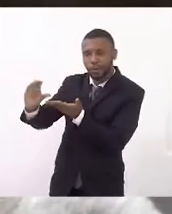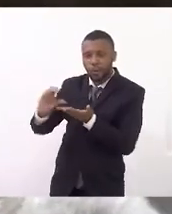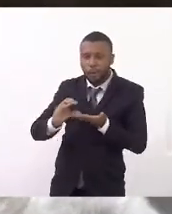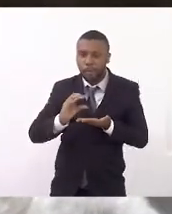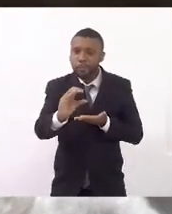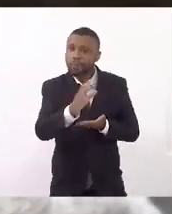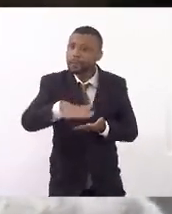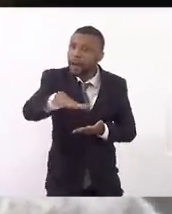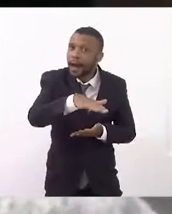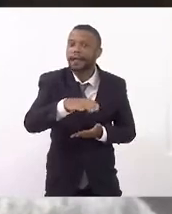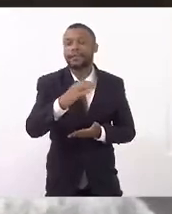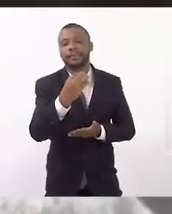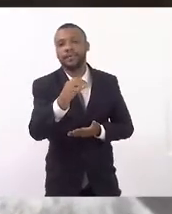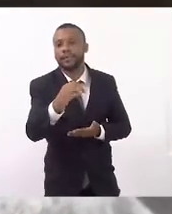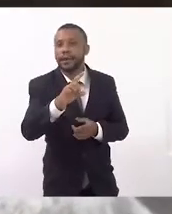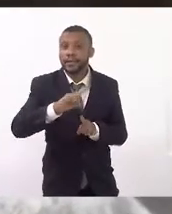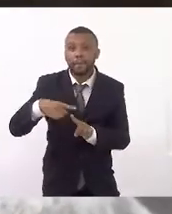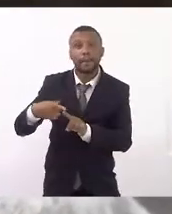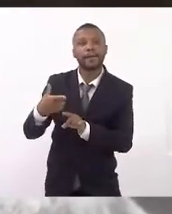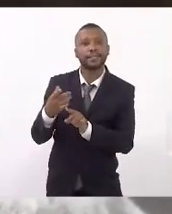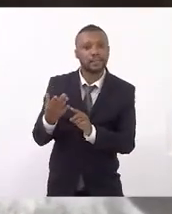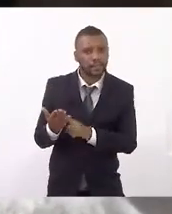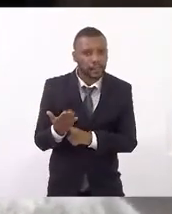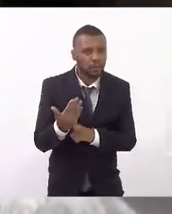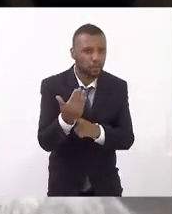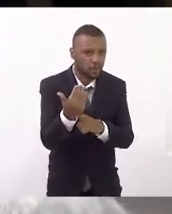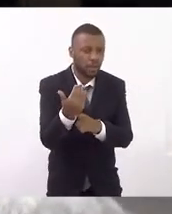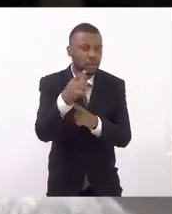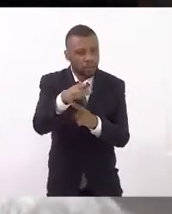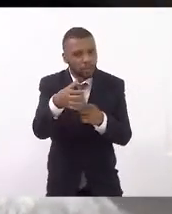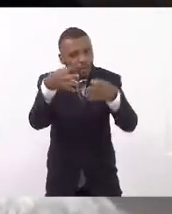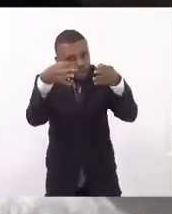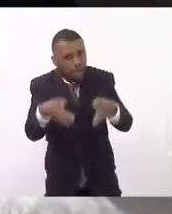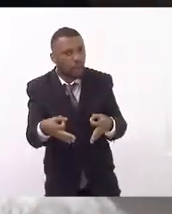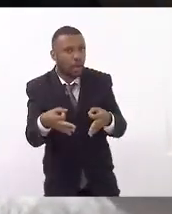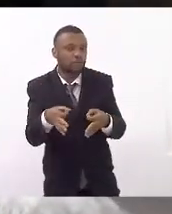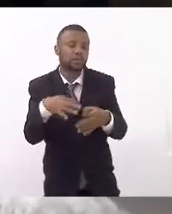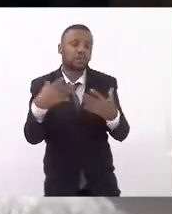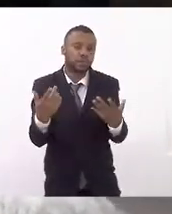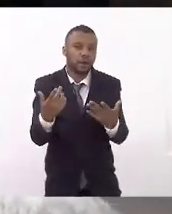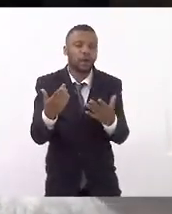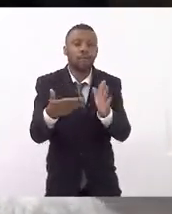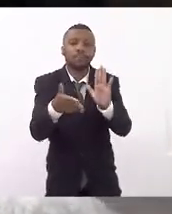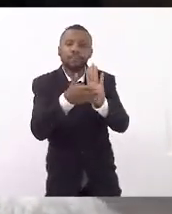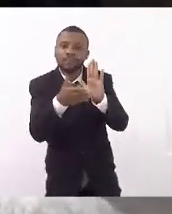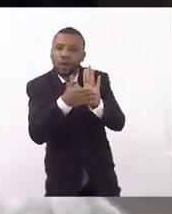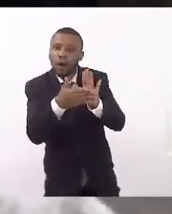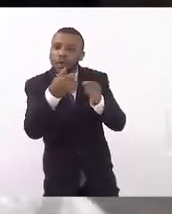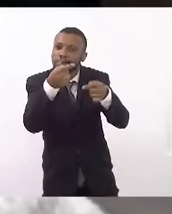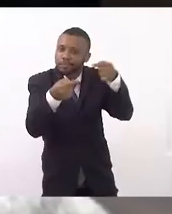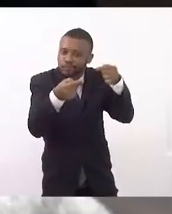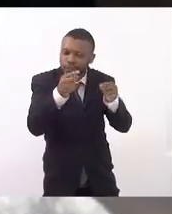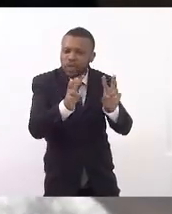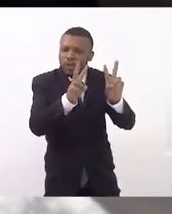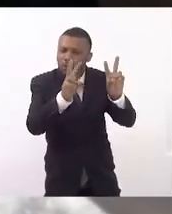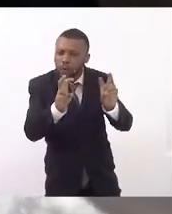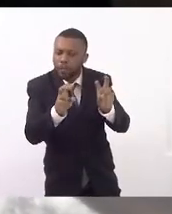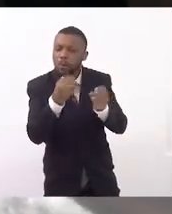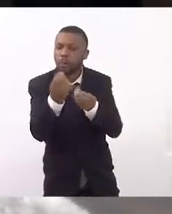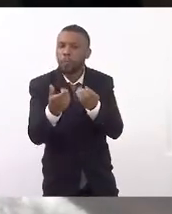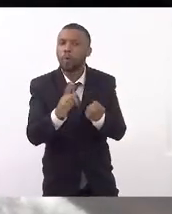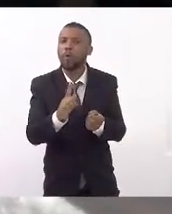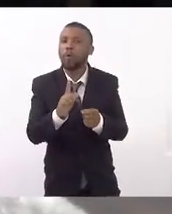esse é o caso. Esse é um projeto estratégico da área de ciência e tecnologia. Então, fiz emendas também sobre a composição daquele comitê gestor.